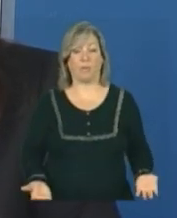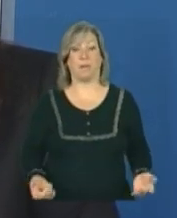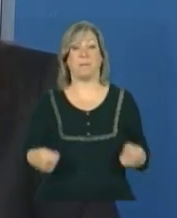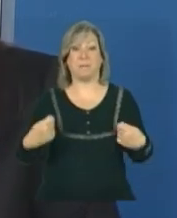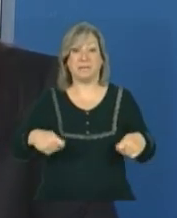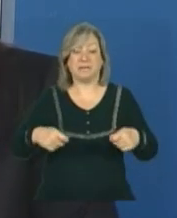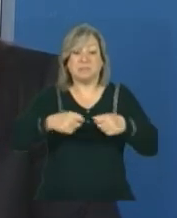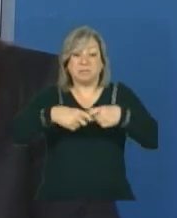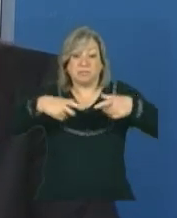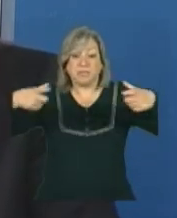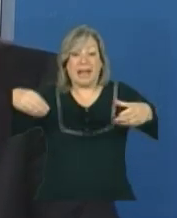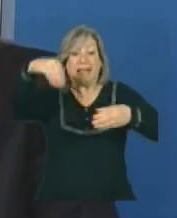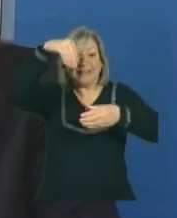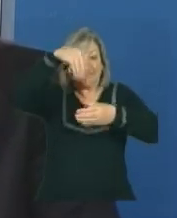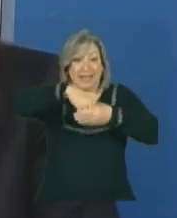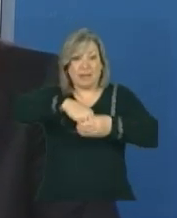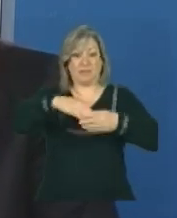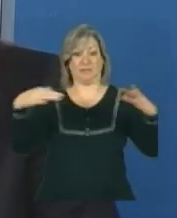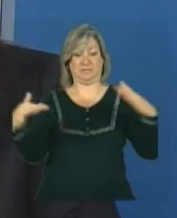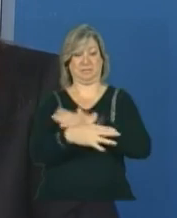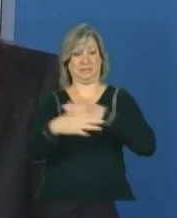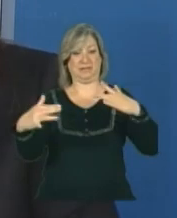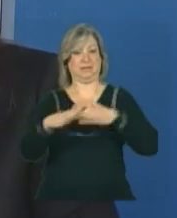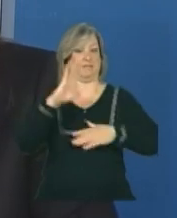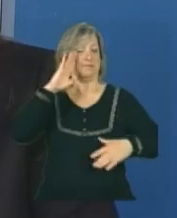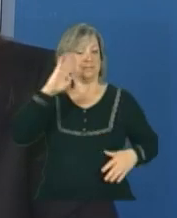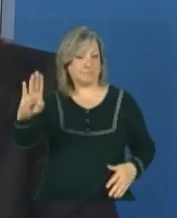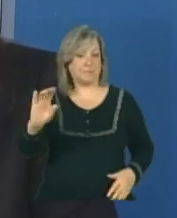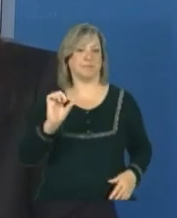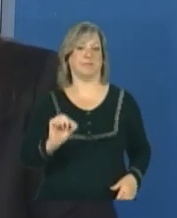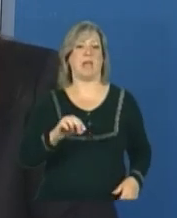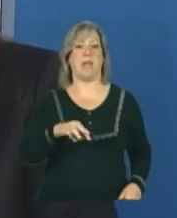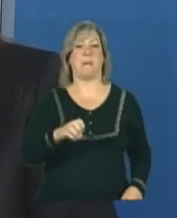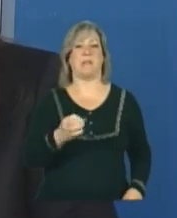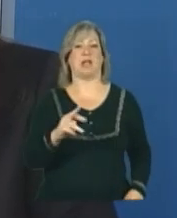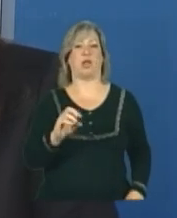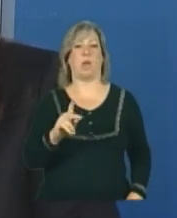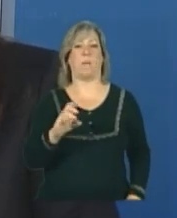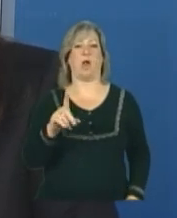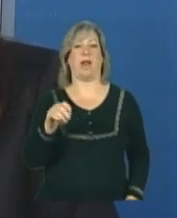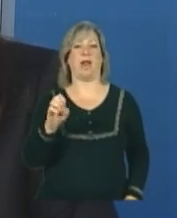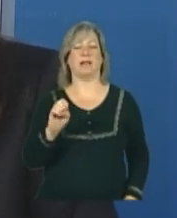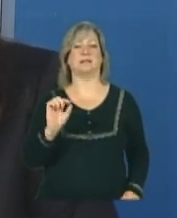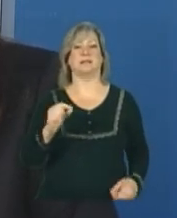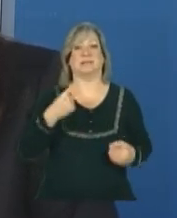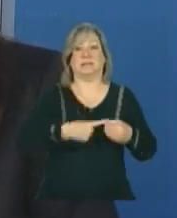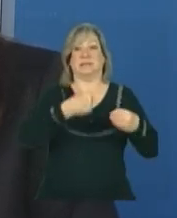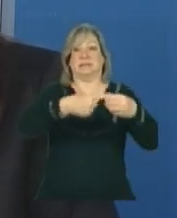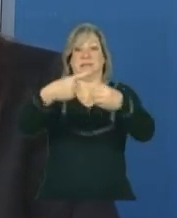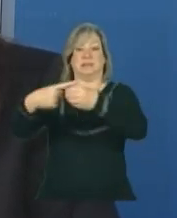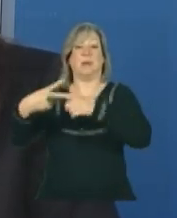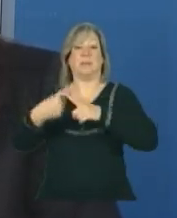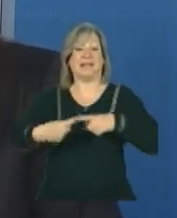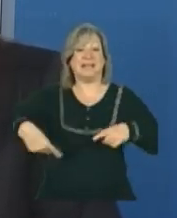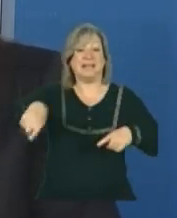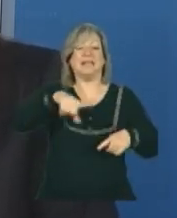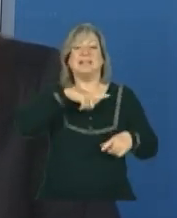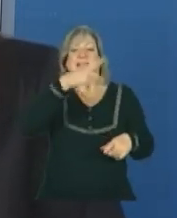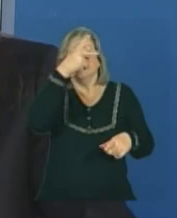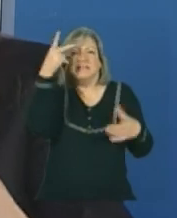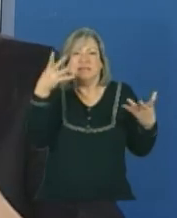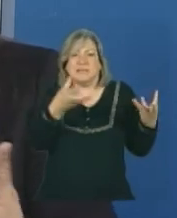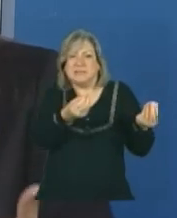grandes municípios, em especial as metrópoles. E por que nós estamos falando em especial as metrópoles? Porque as metrópoles concentram,